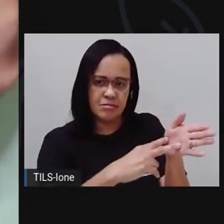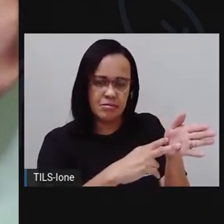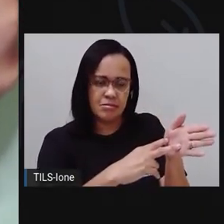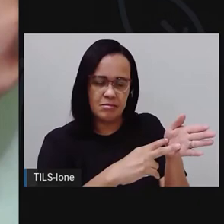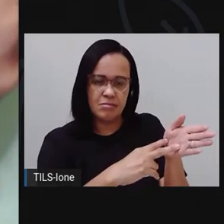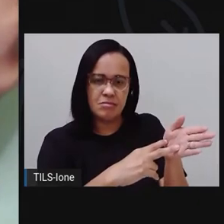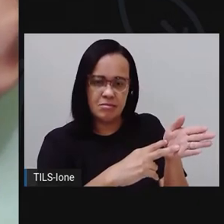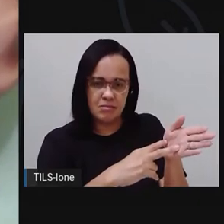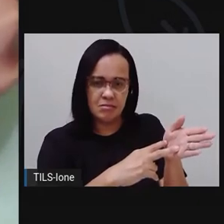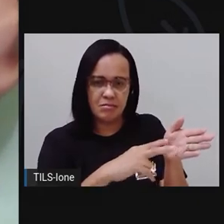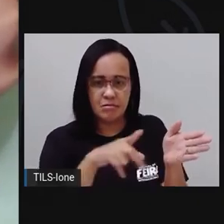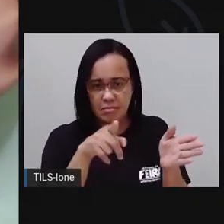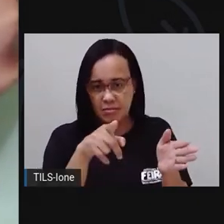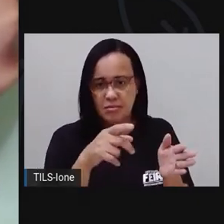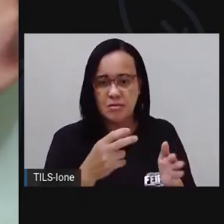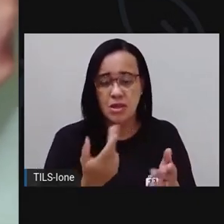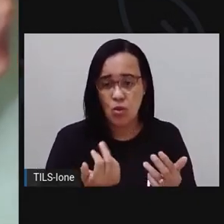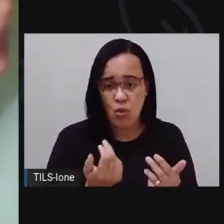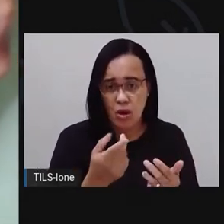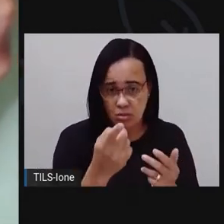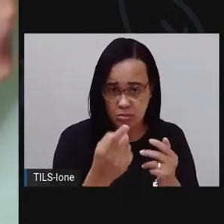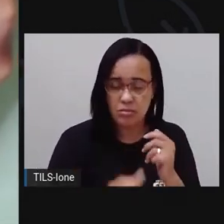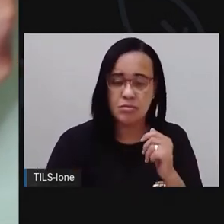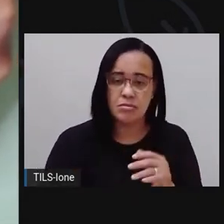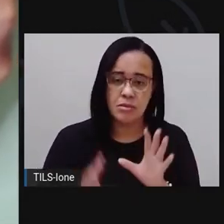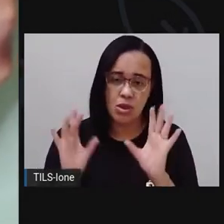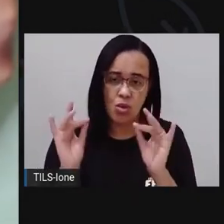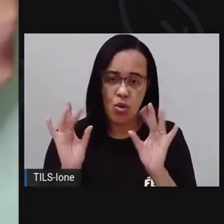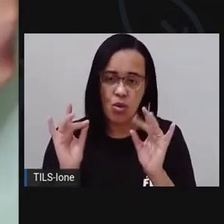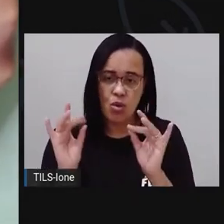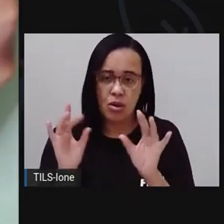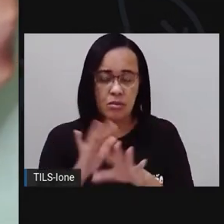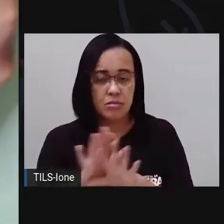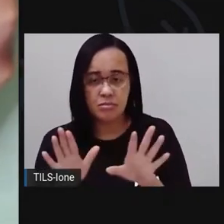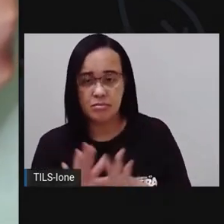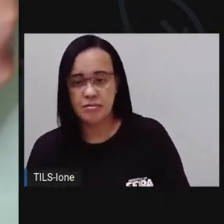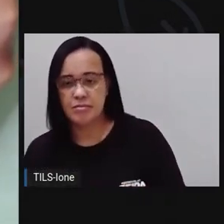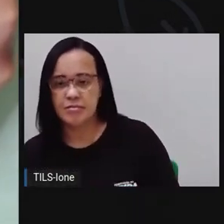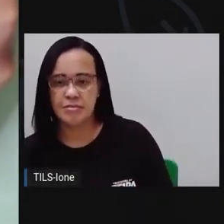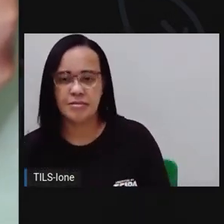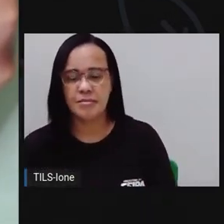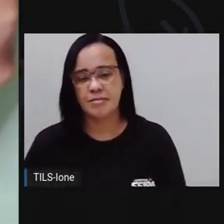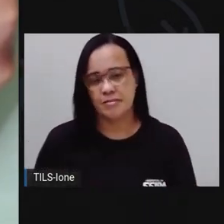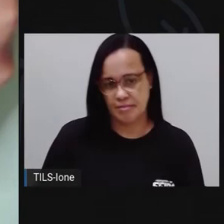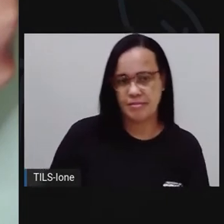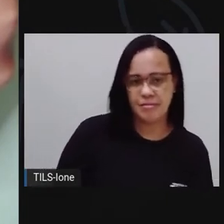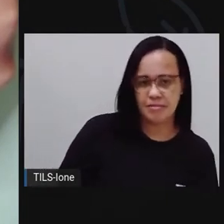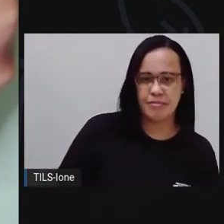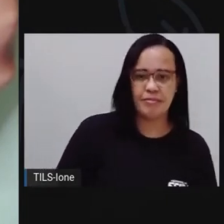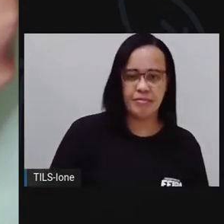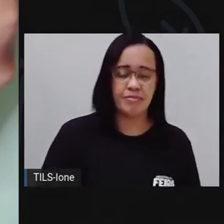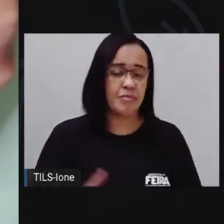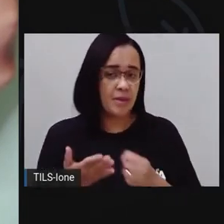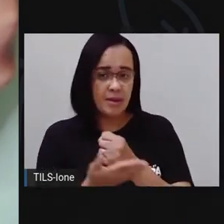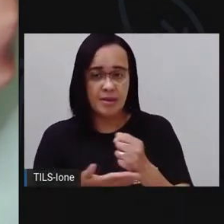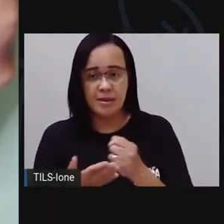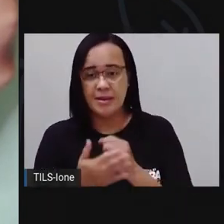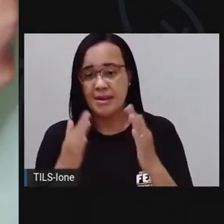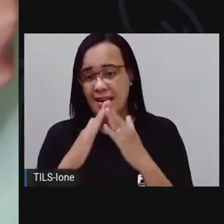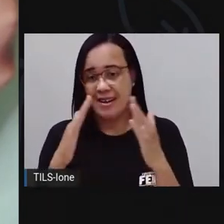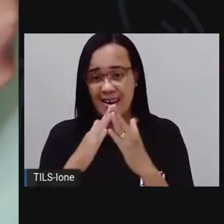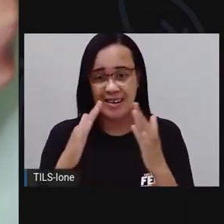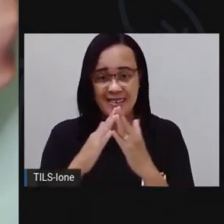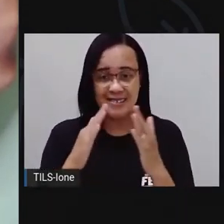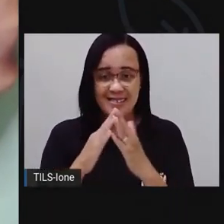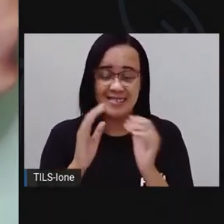pegou outro palito, botou a cola e juntou aqui, ó, para fazer a base. Só isso. Facinho,